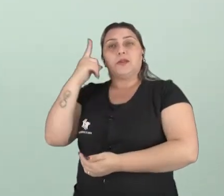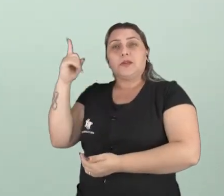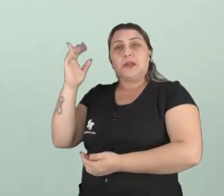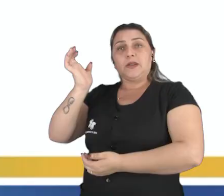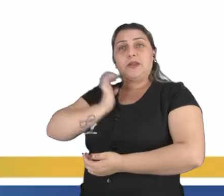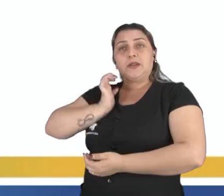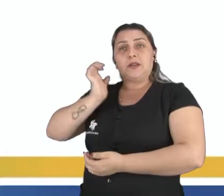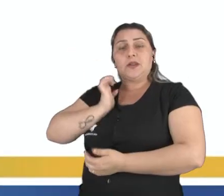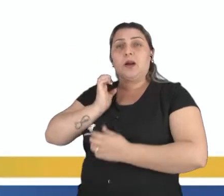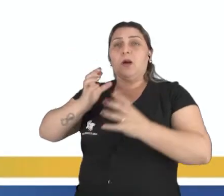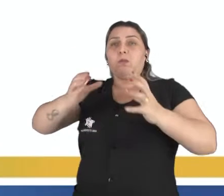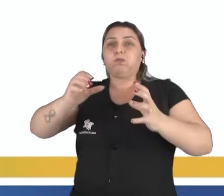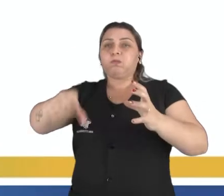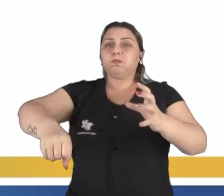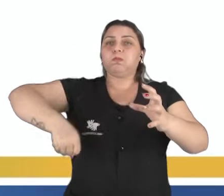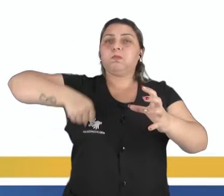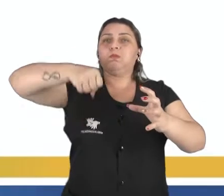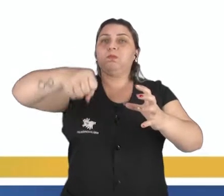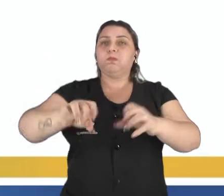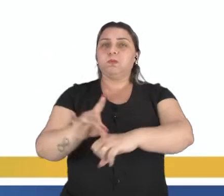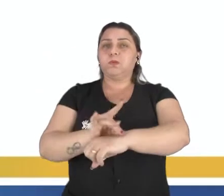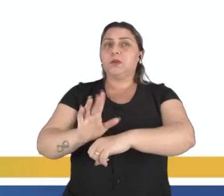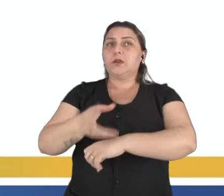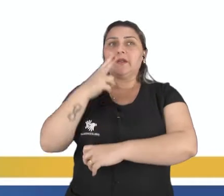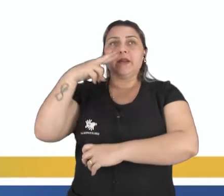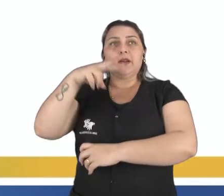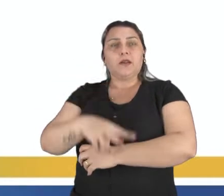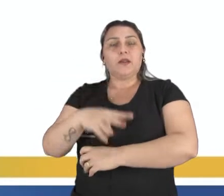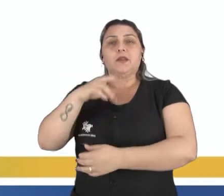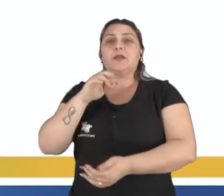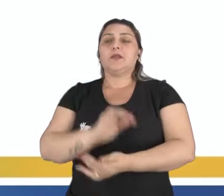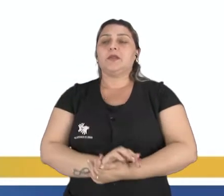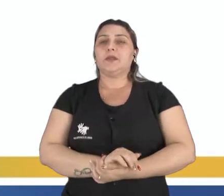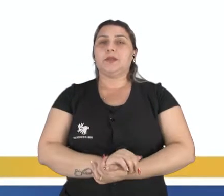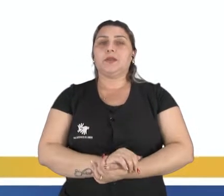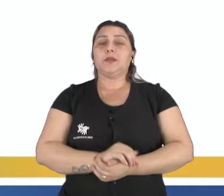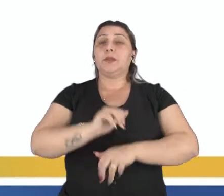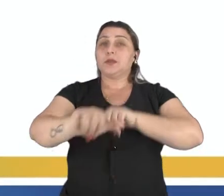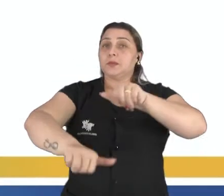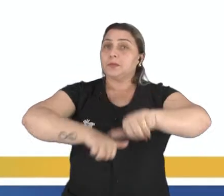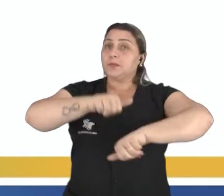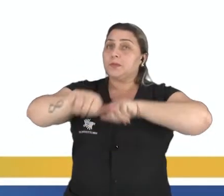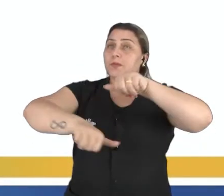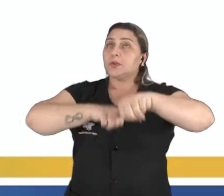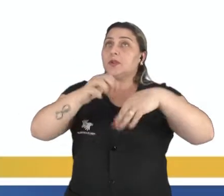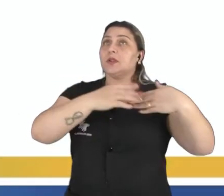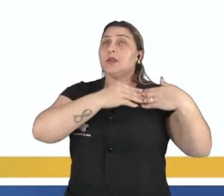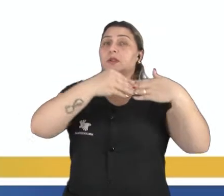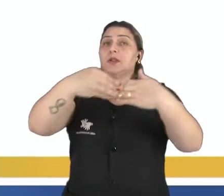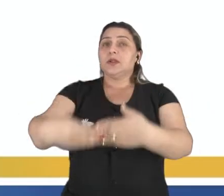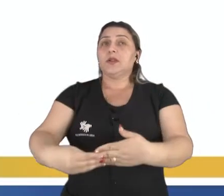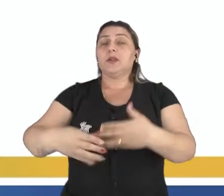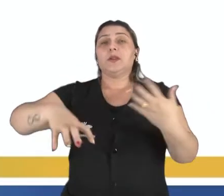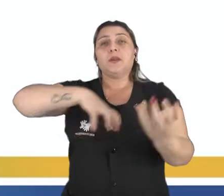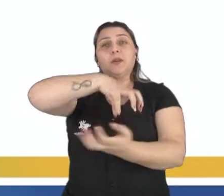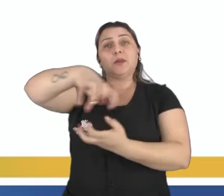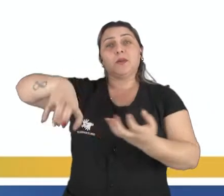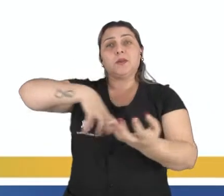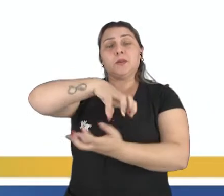tem a riqueza da borracha, que a gente já viu, por conta dessas mudanças trazidas pela